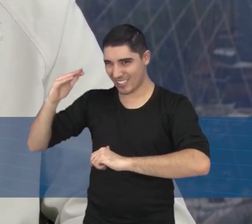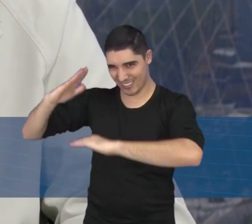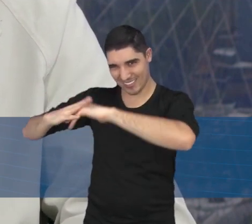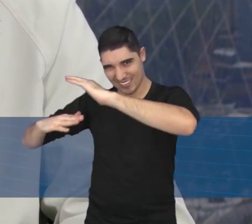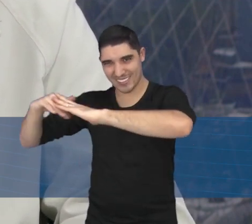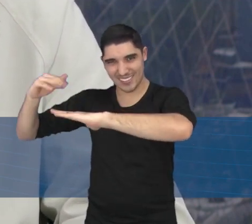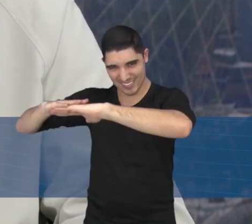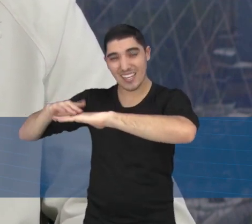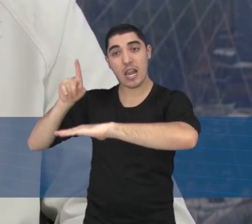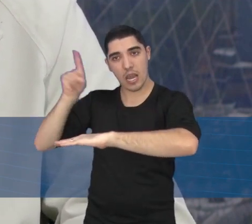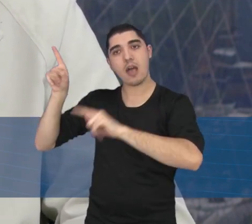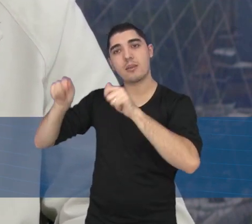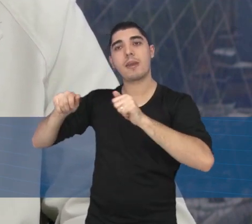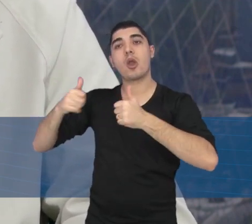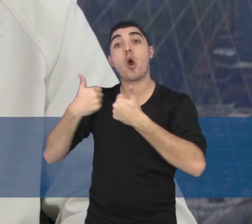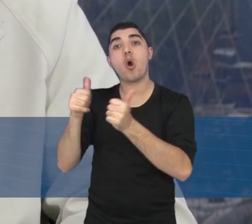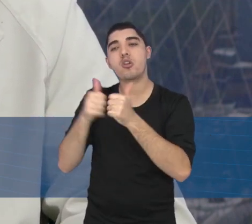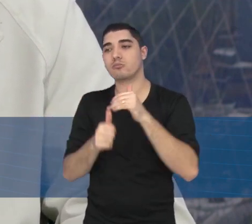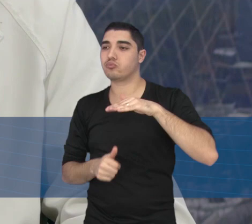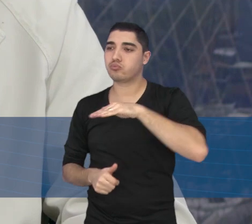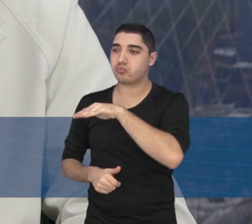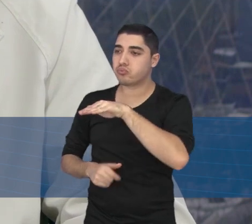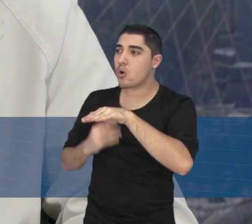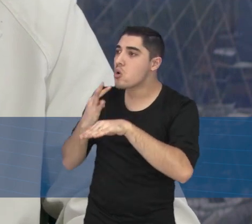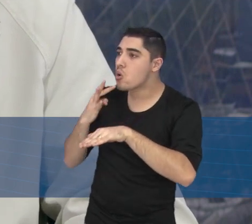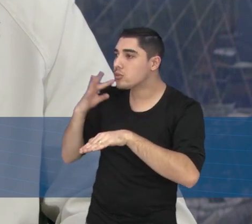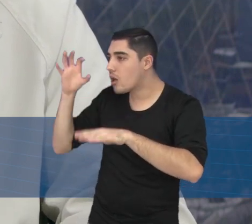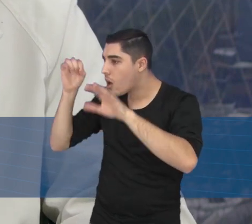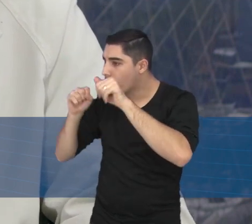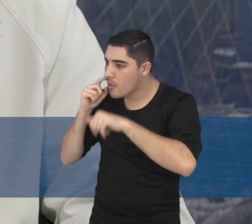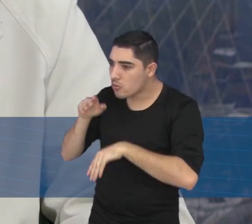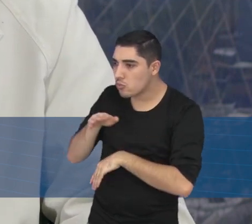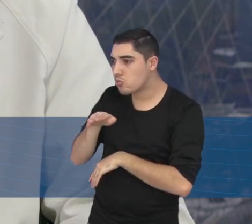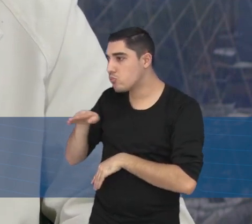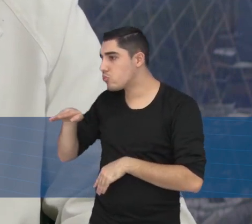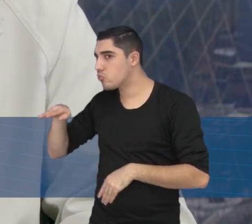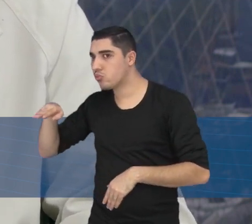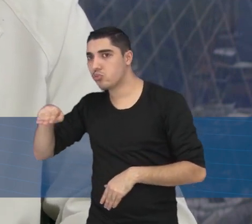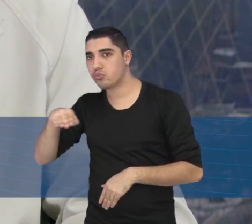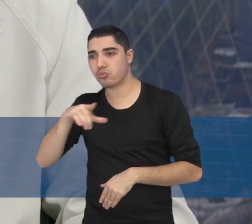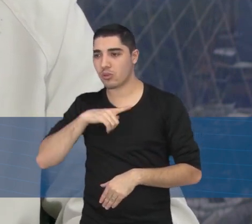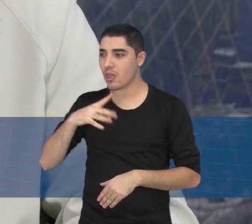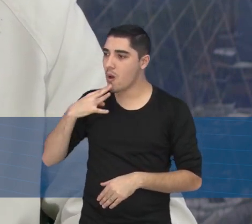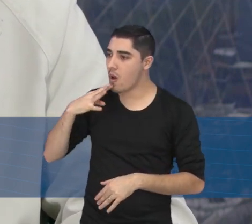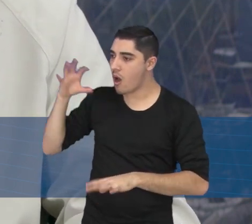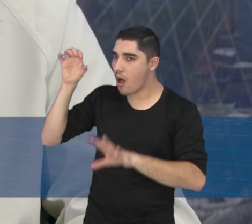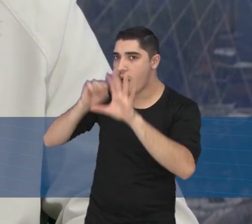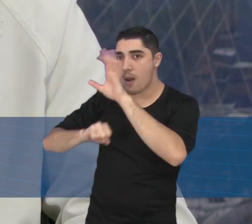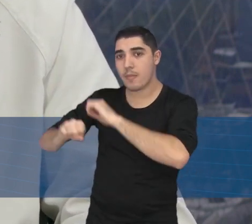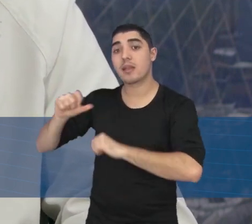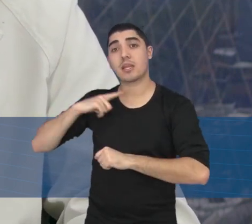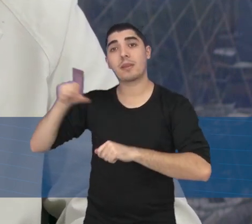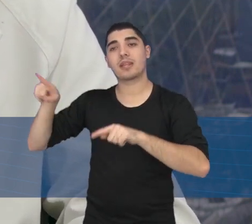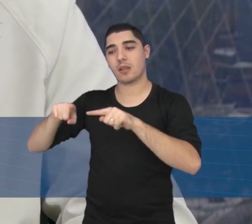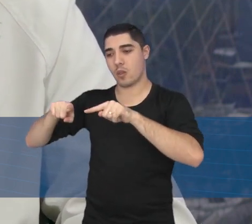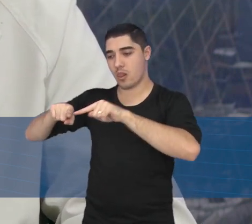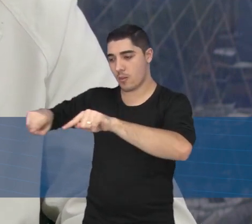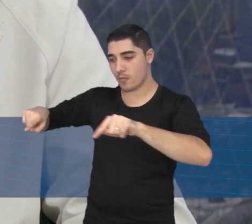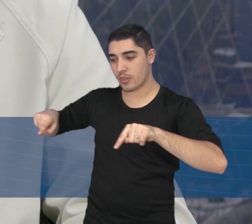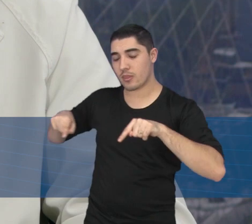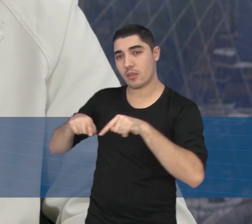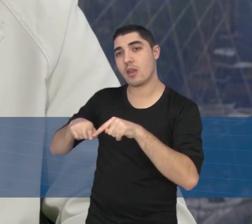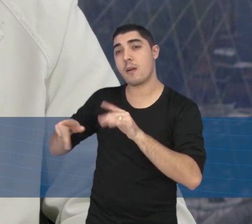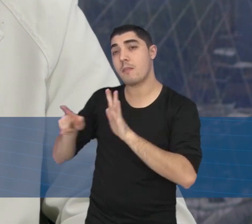estação geradora de energia elétrica a partir de biogás, que nós temos lá instalada, as nossas lagoas de chorume, que é o